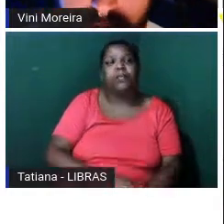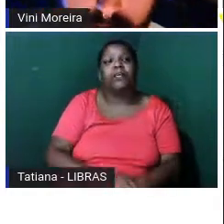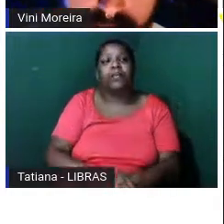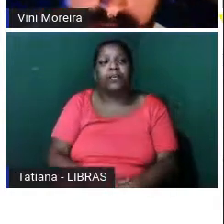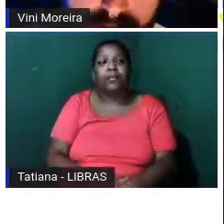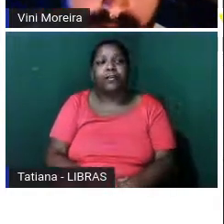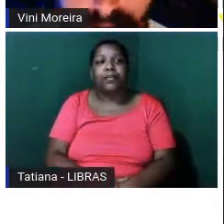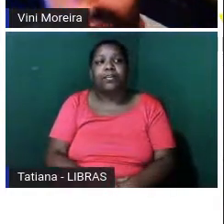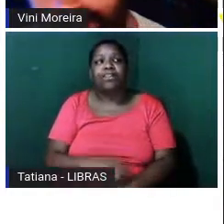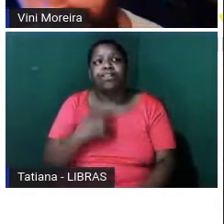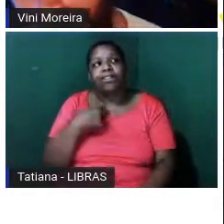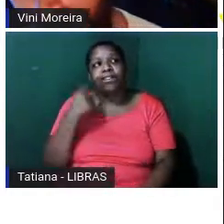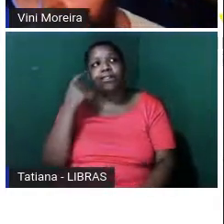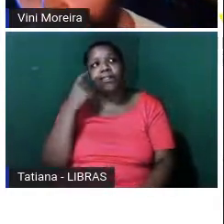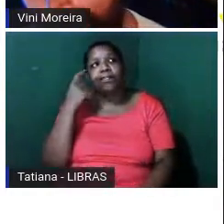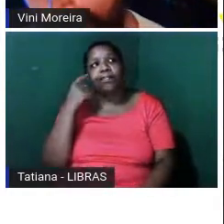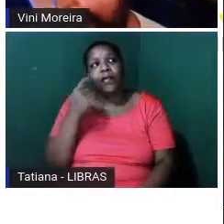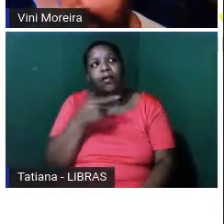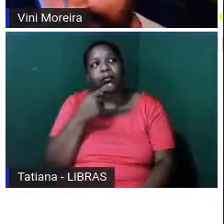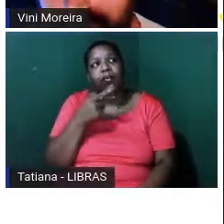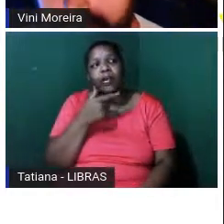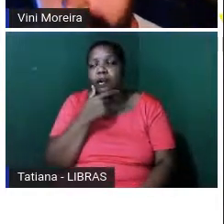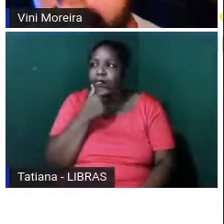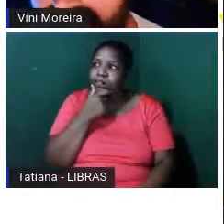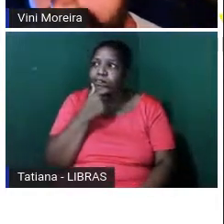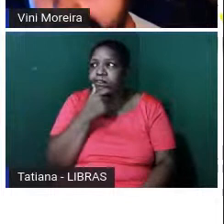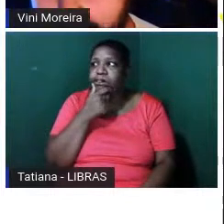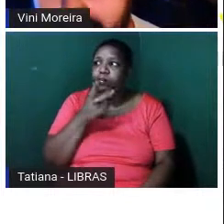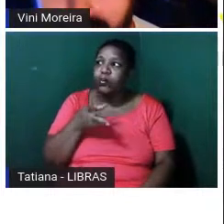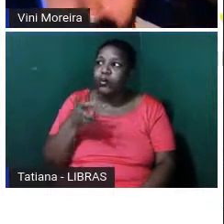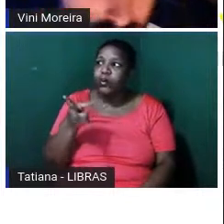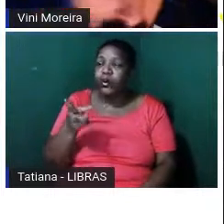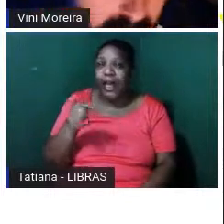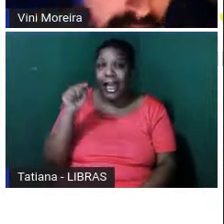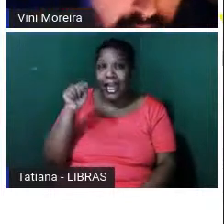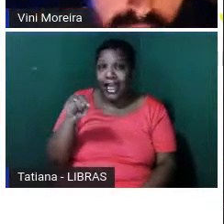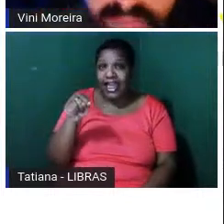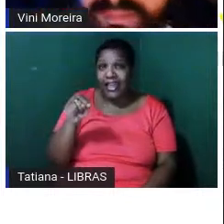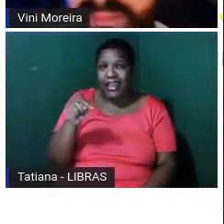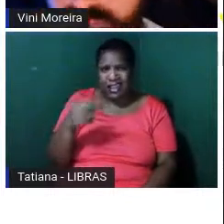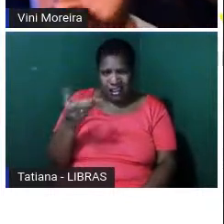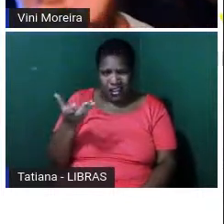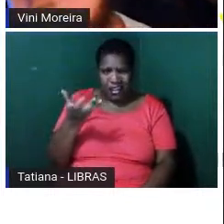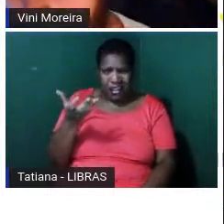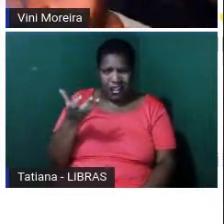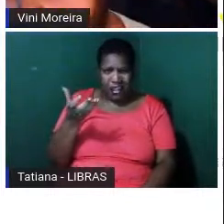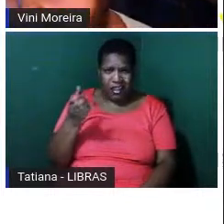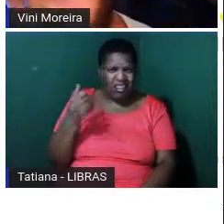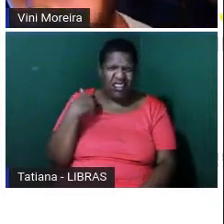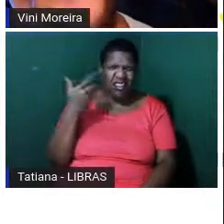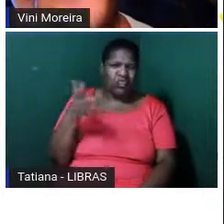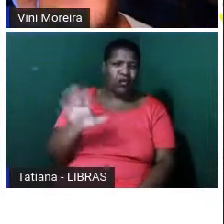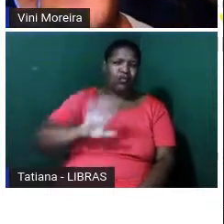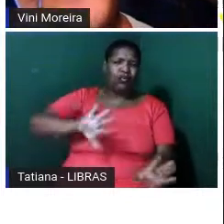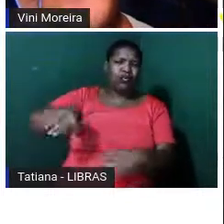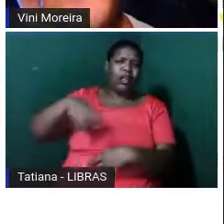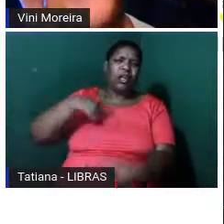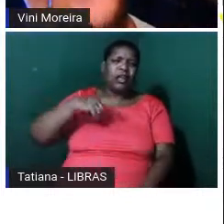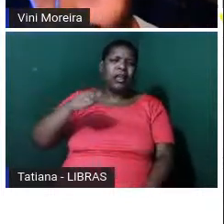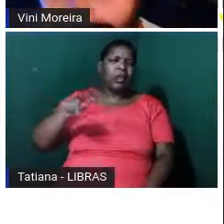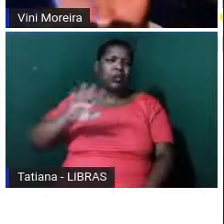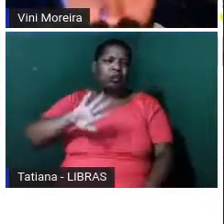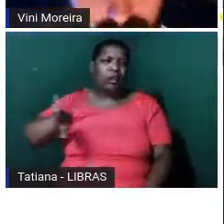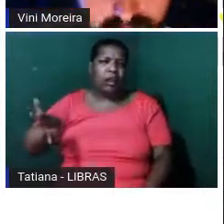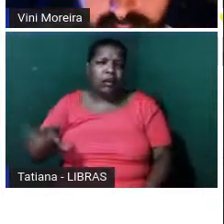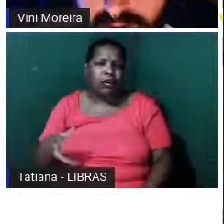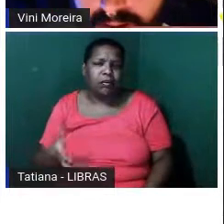Oi e aí vai pensar no que ele falou ele vai pensar no que vai continuar essa parte que a gente quer não quer não se pode escrever aí não